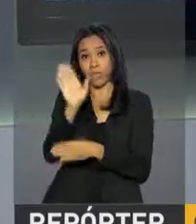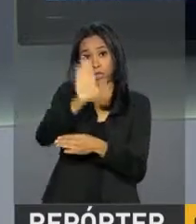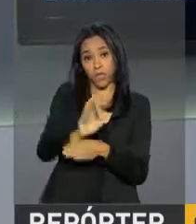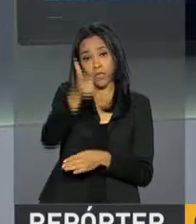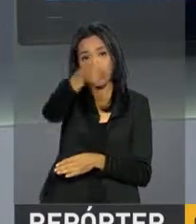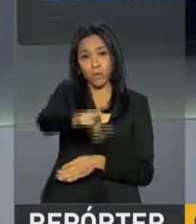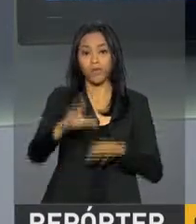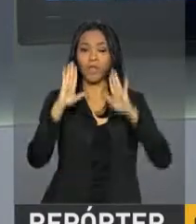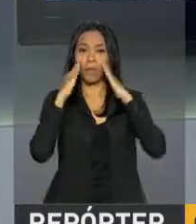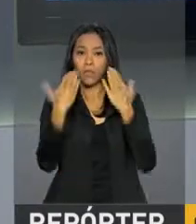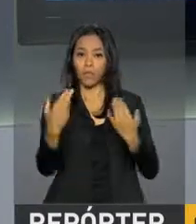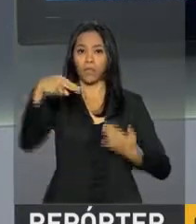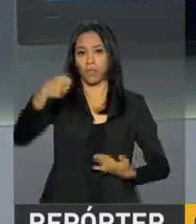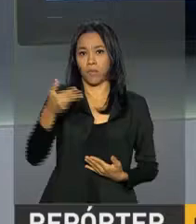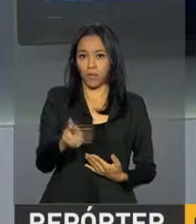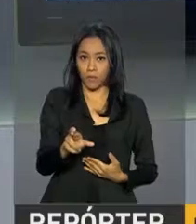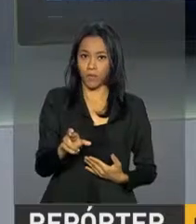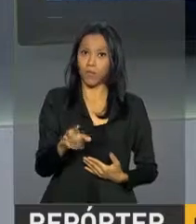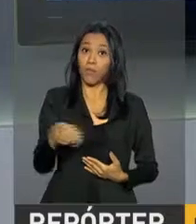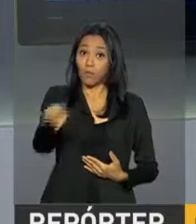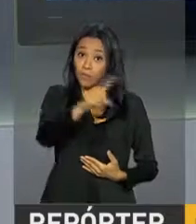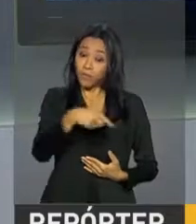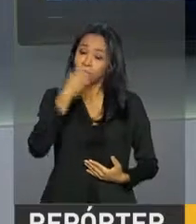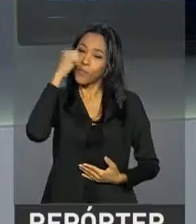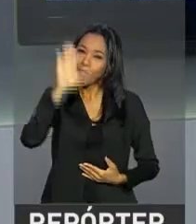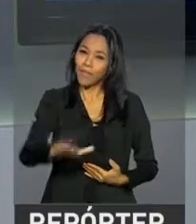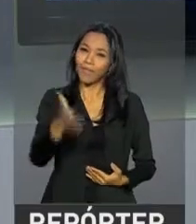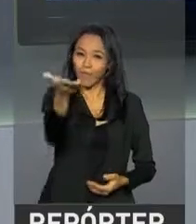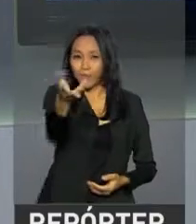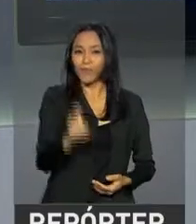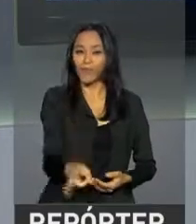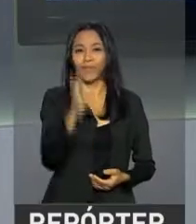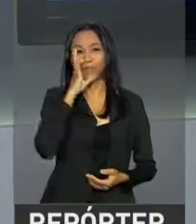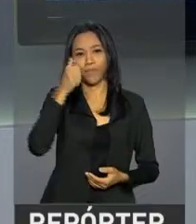na próxima edição do Repórter NBR. Uma boa tarde para